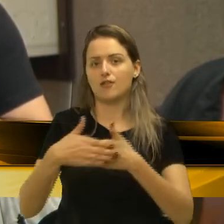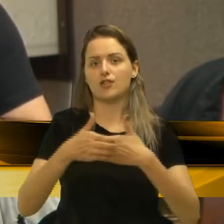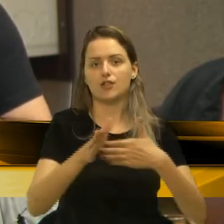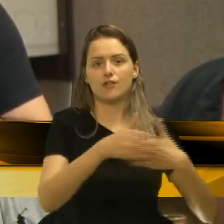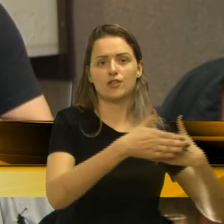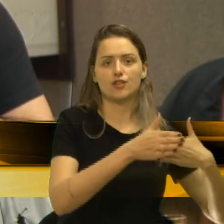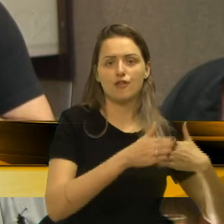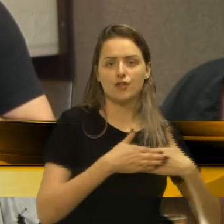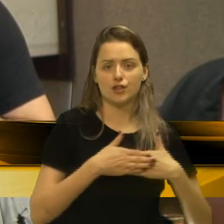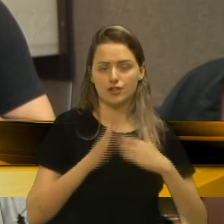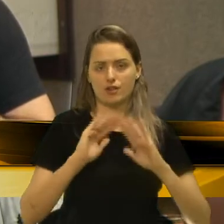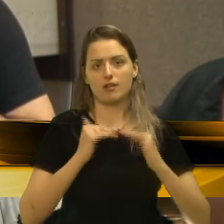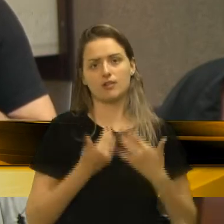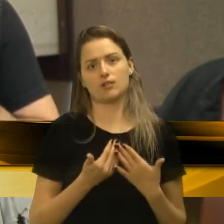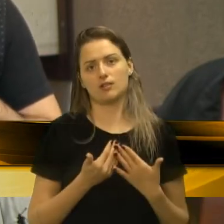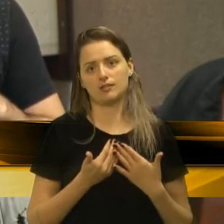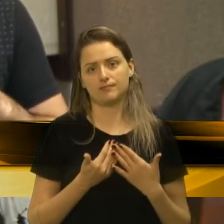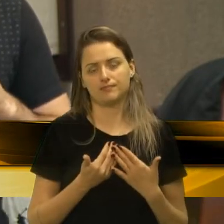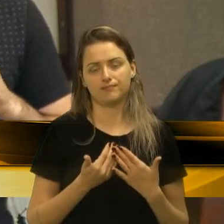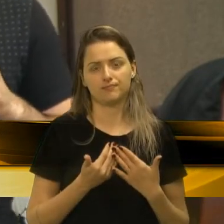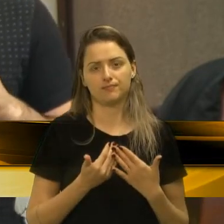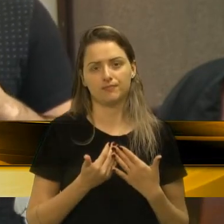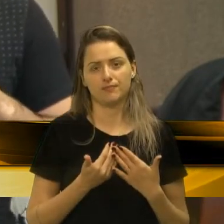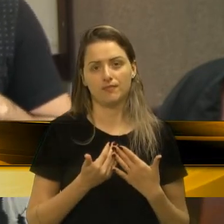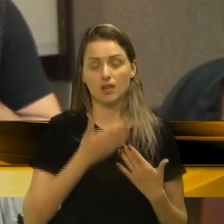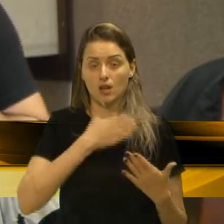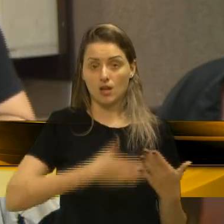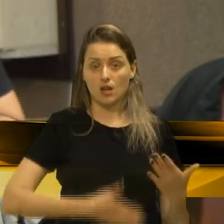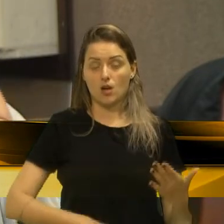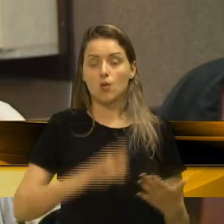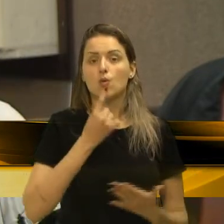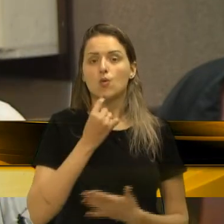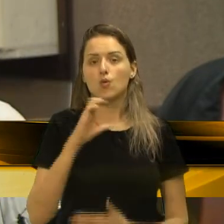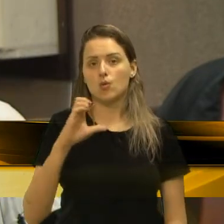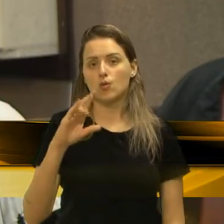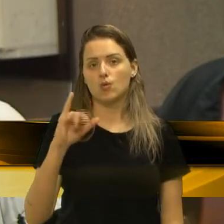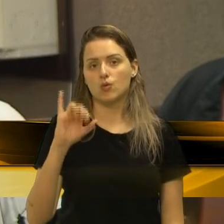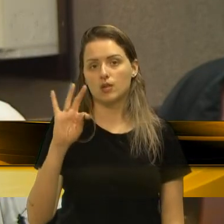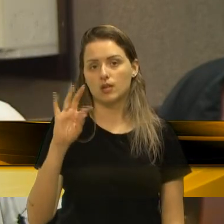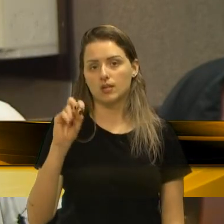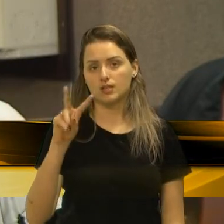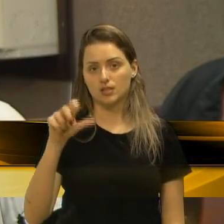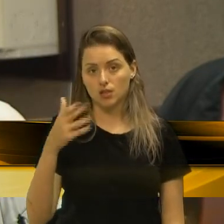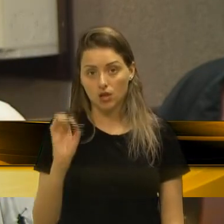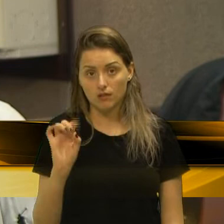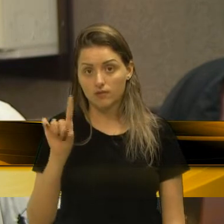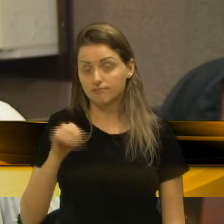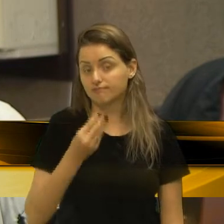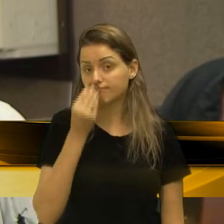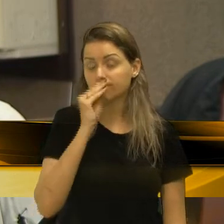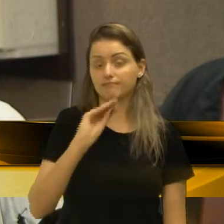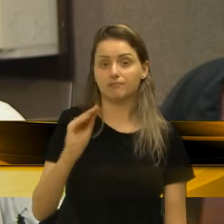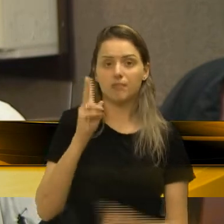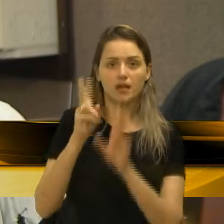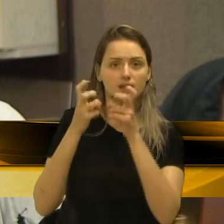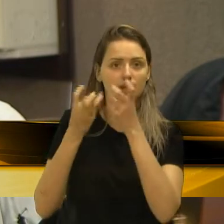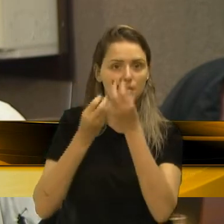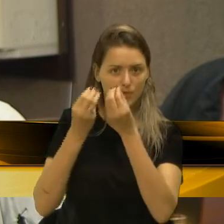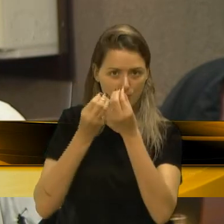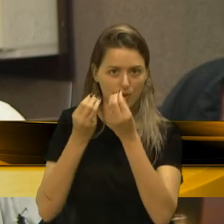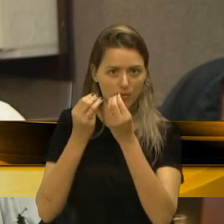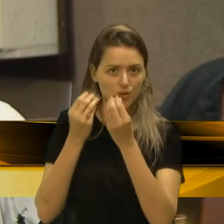escolas. E o Cristóvão de Mendonça, por exemplo, é o retrato do descaso com